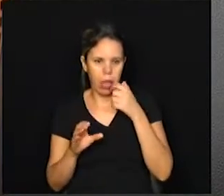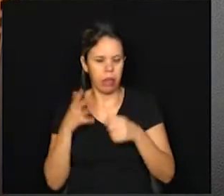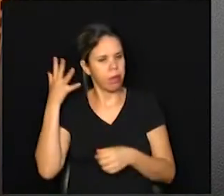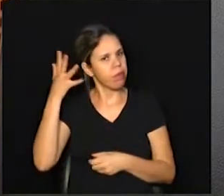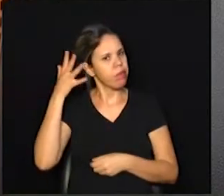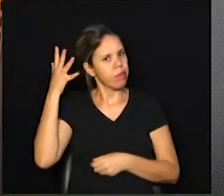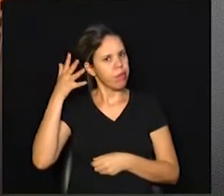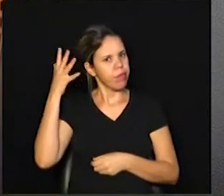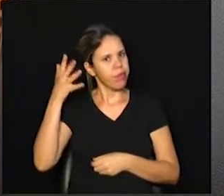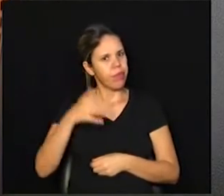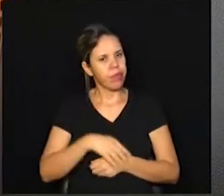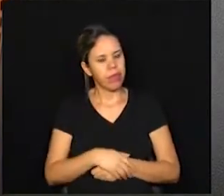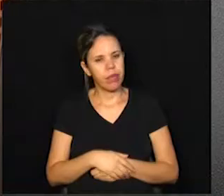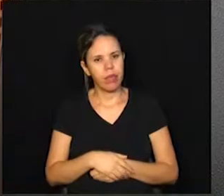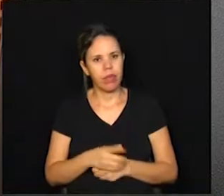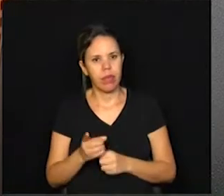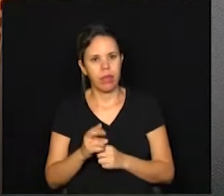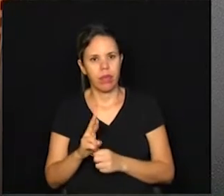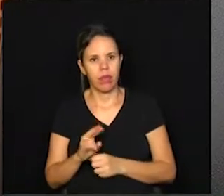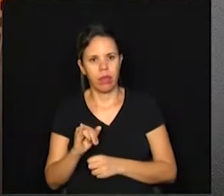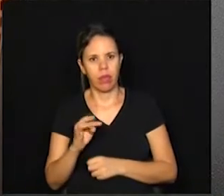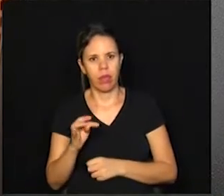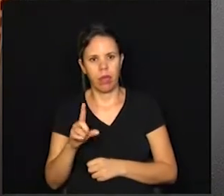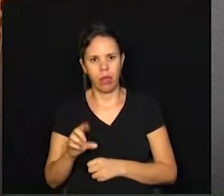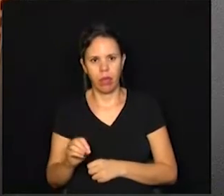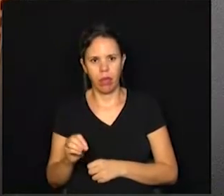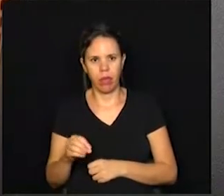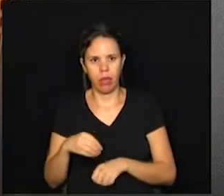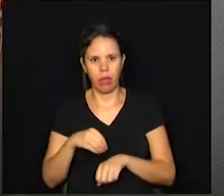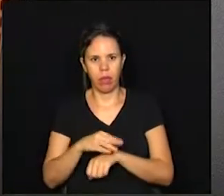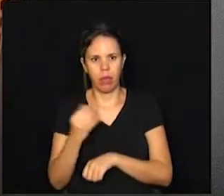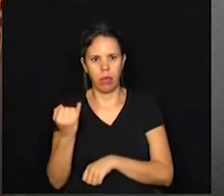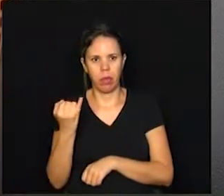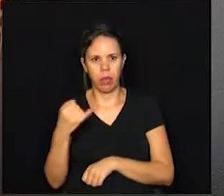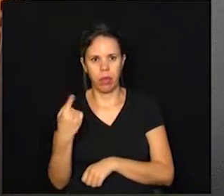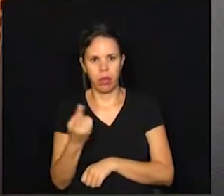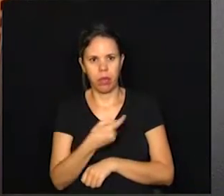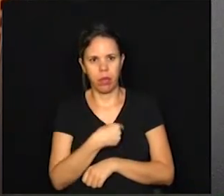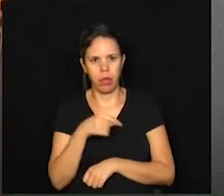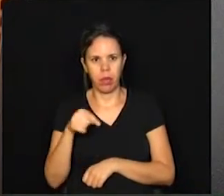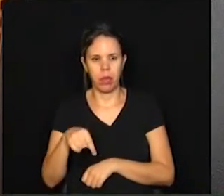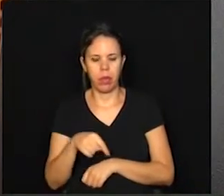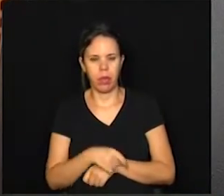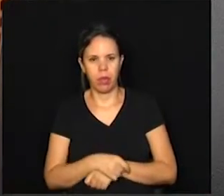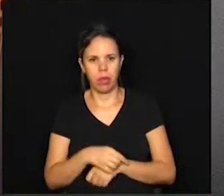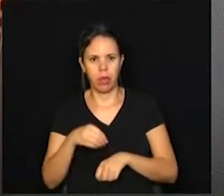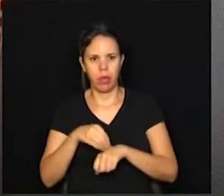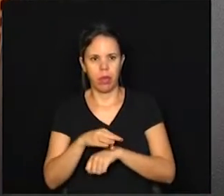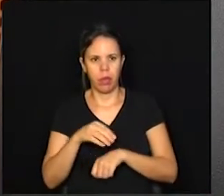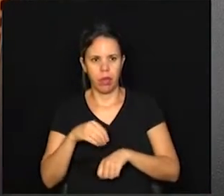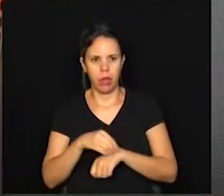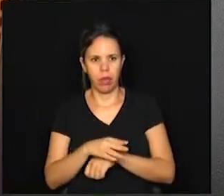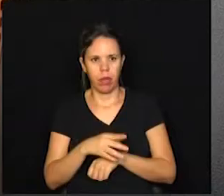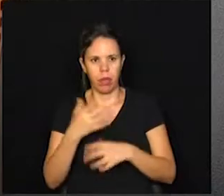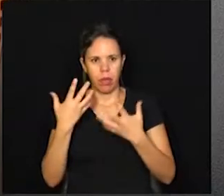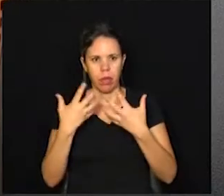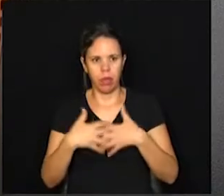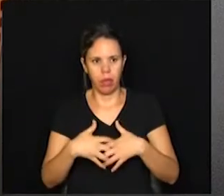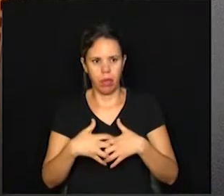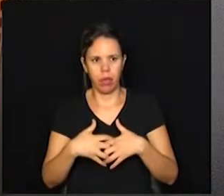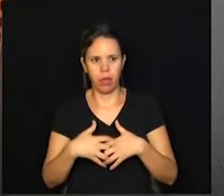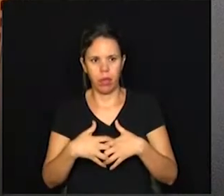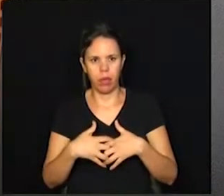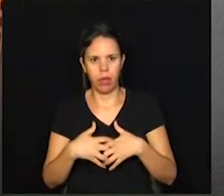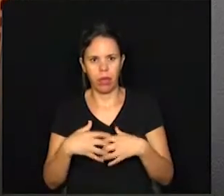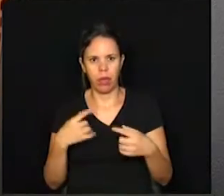palestra que o Dr. Ítalo passou para nós aqui. É muito importante nós passarmos essa reflexão,